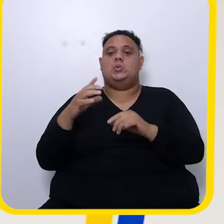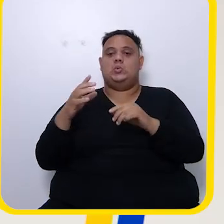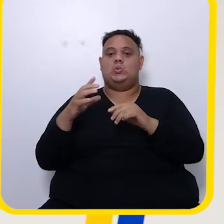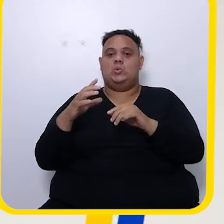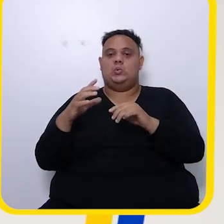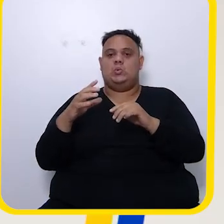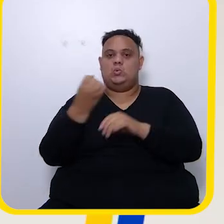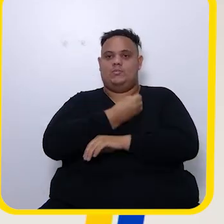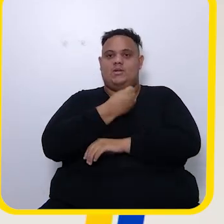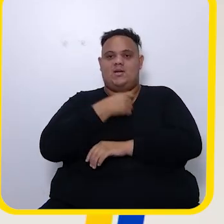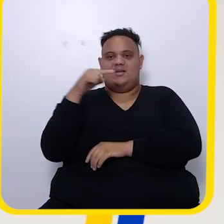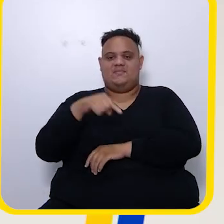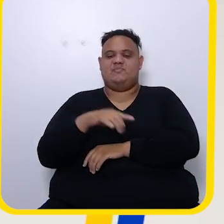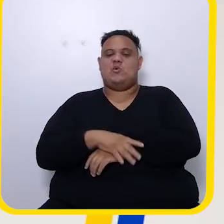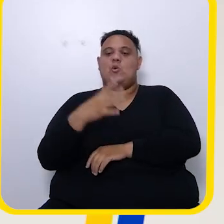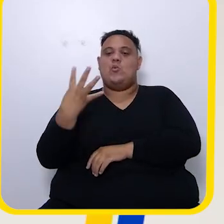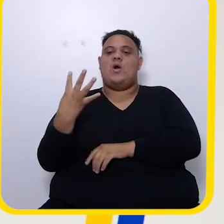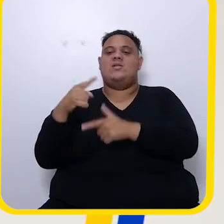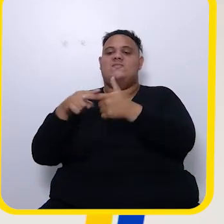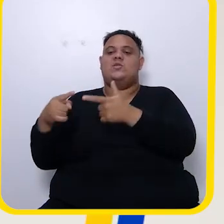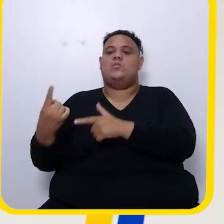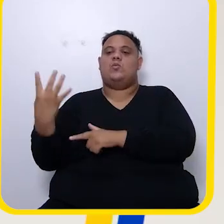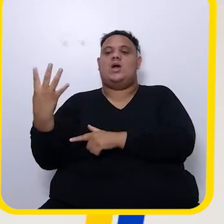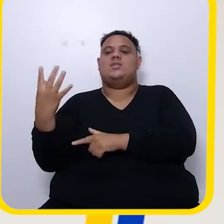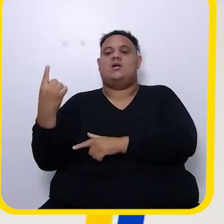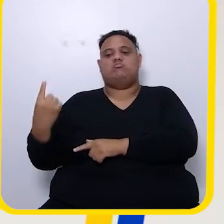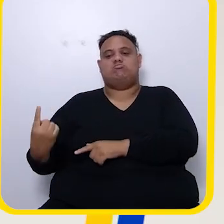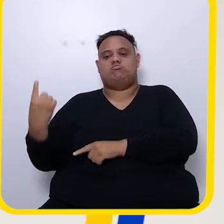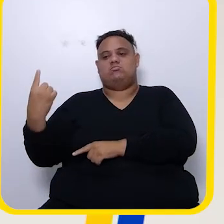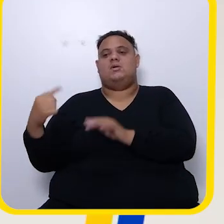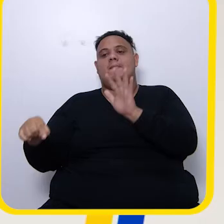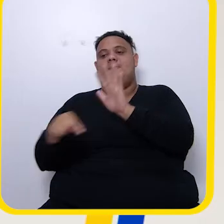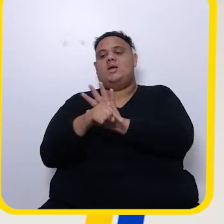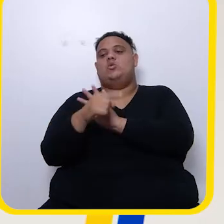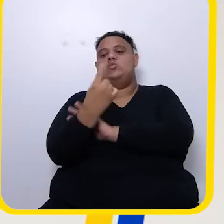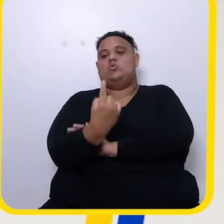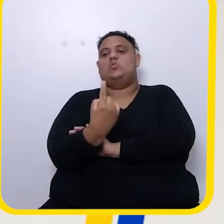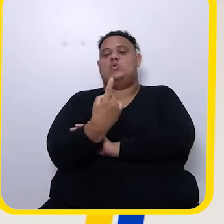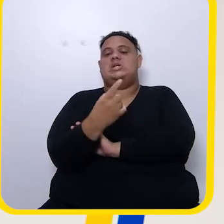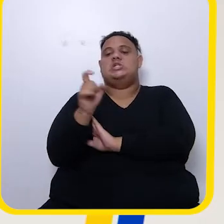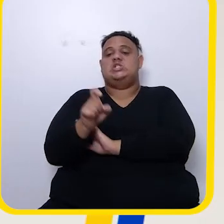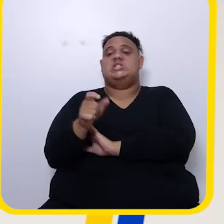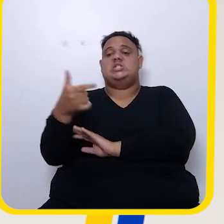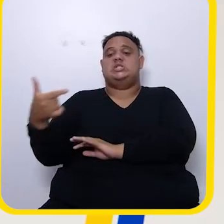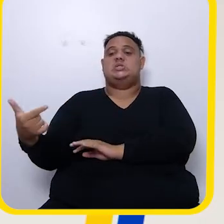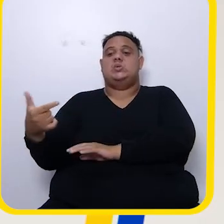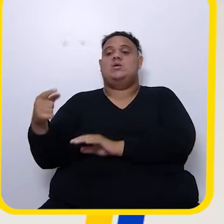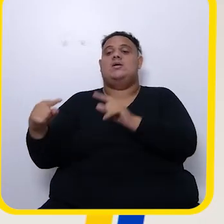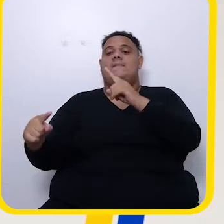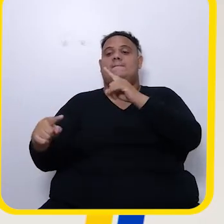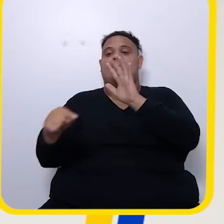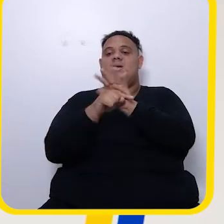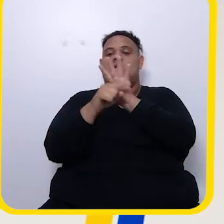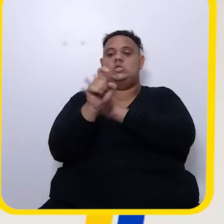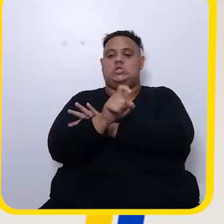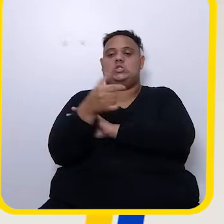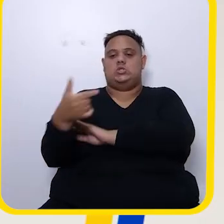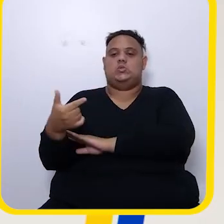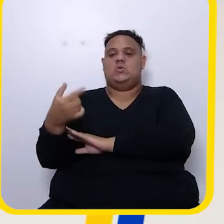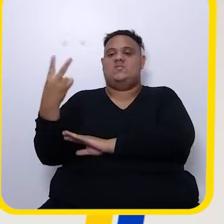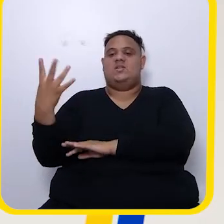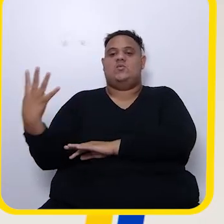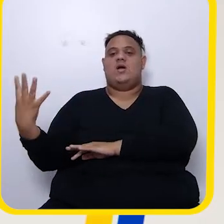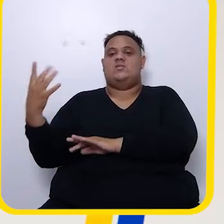aí, ó. 4 dividido por 4 dá 1, né? Então, fica menos 1x2, ou simplesmente menos x2.